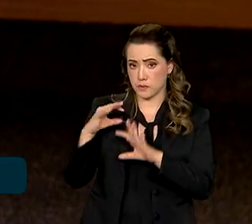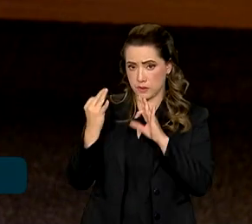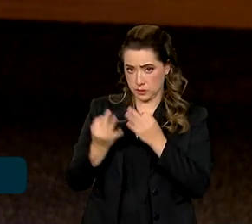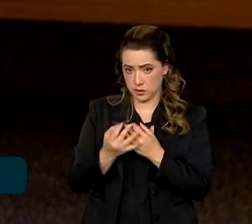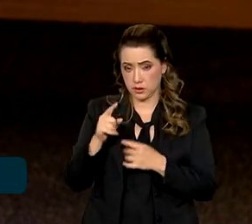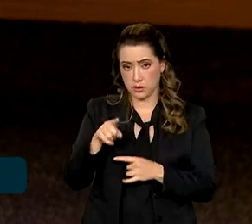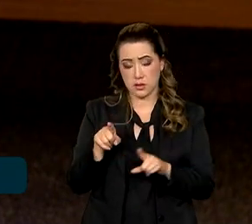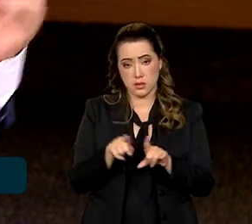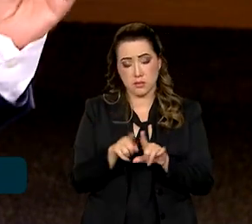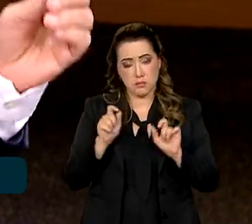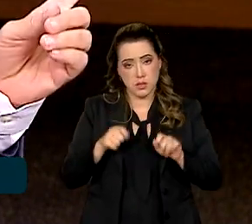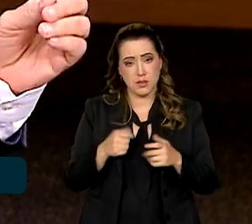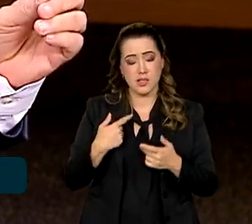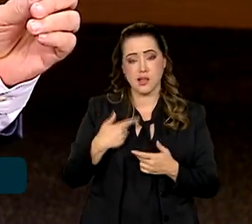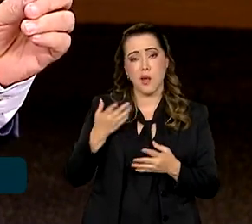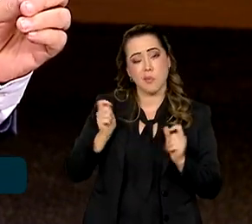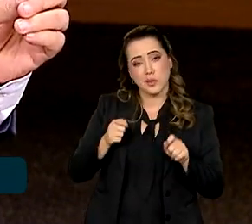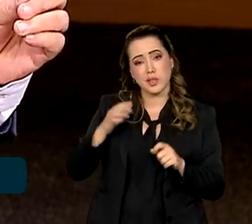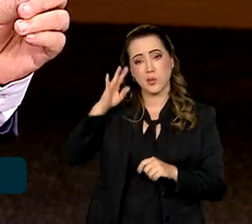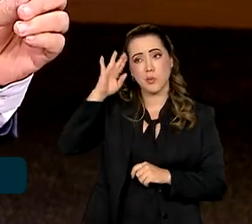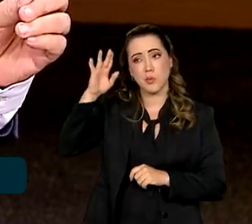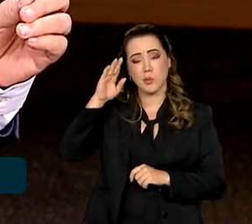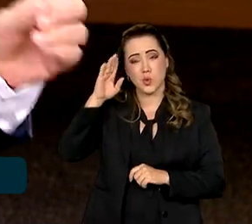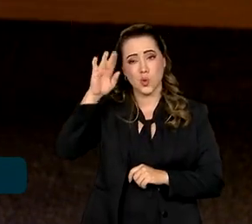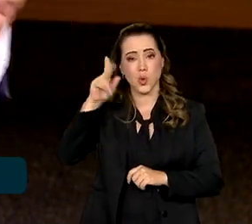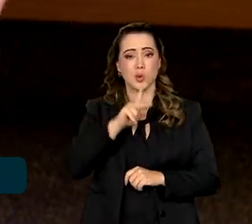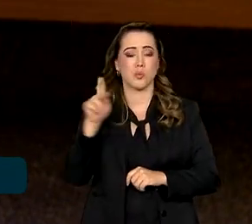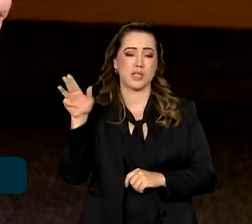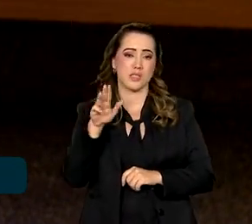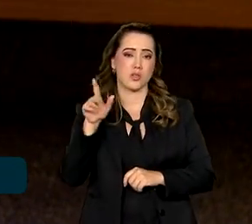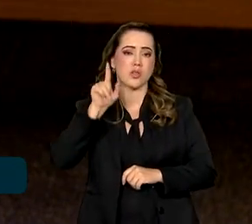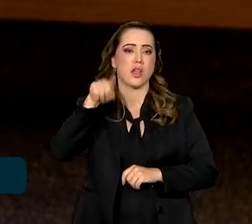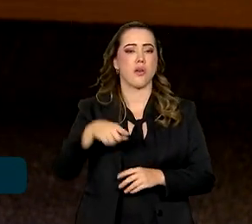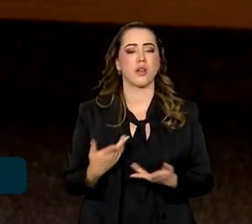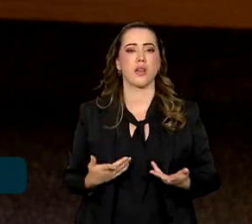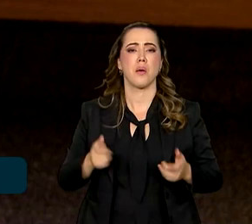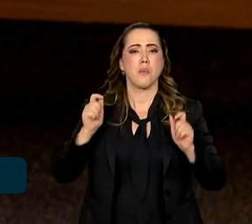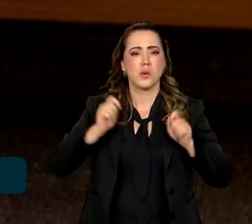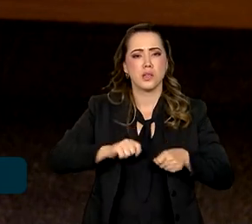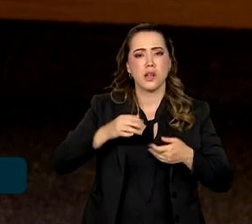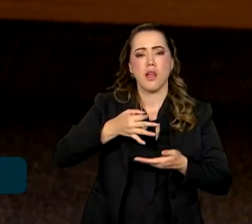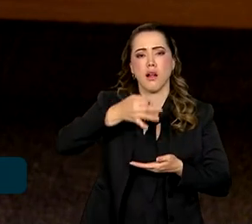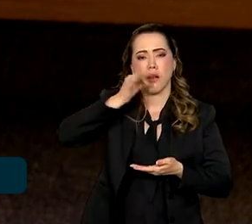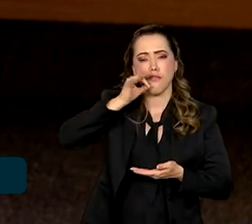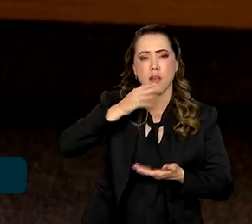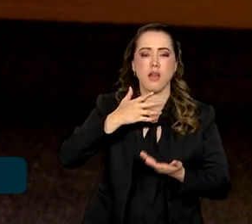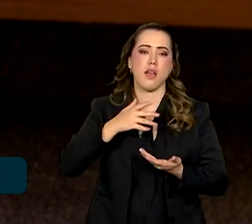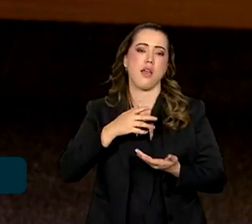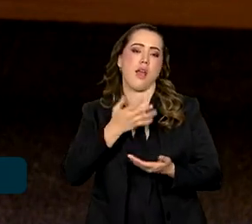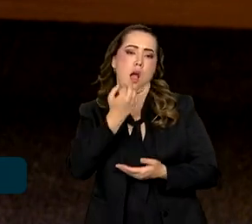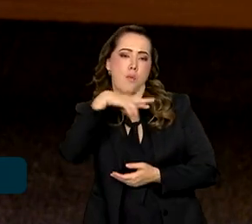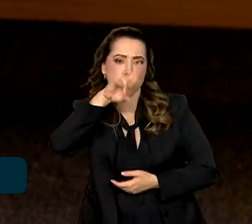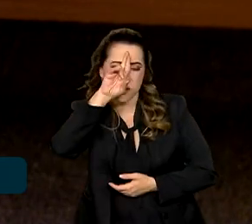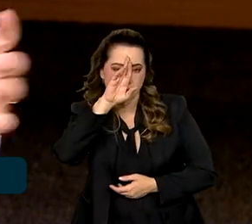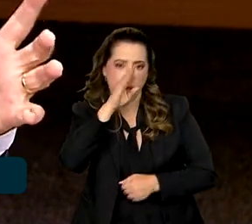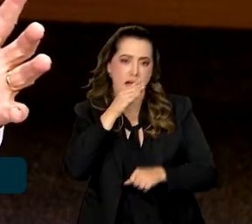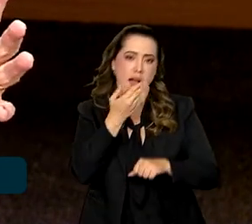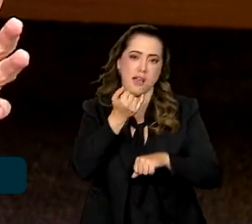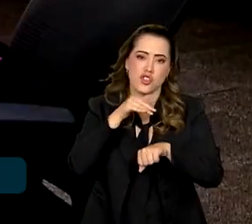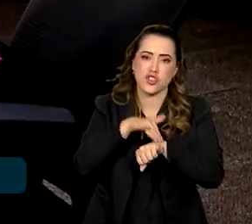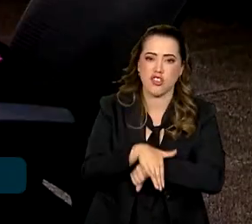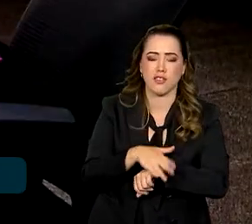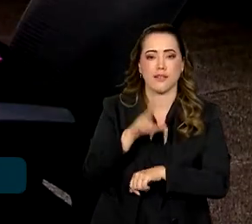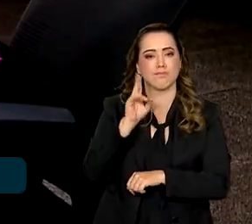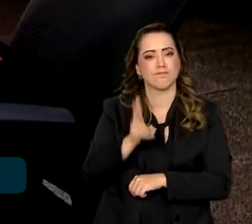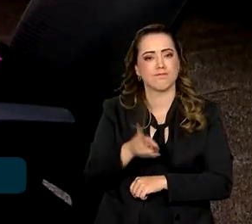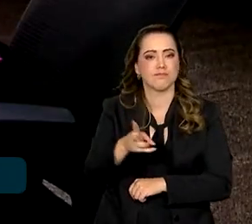presidente Lula mais sonha, o que ele quer para o mundo: o direito de tomar café, almoçar e jantar todo dia. Além de acabar